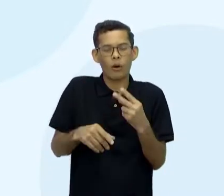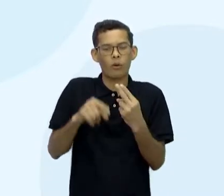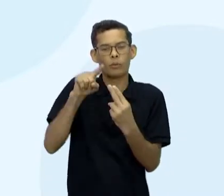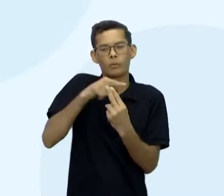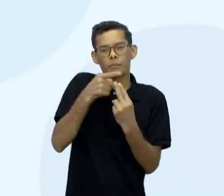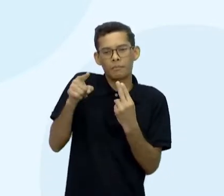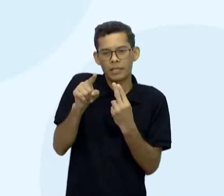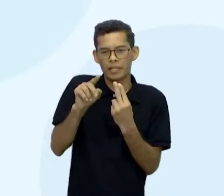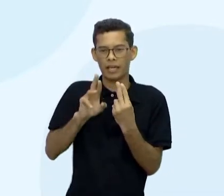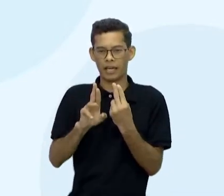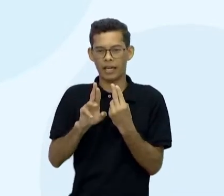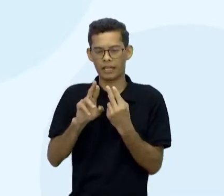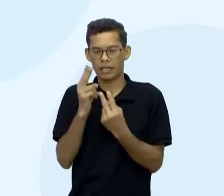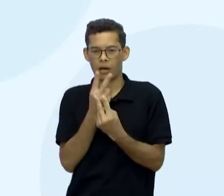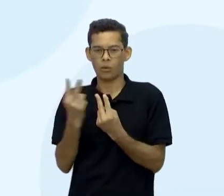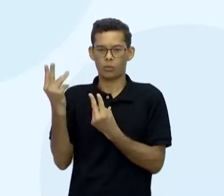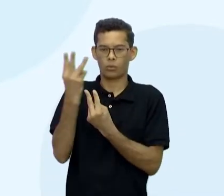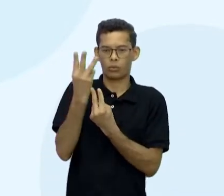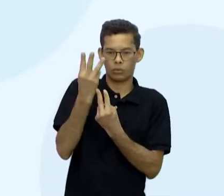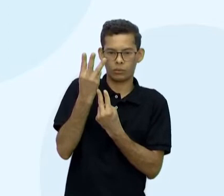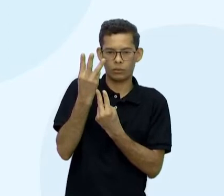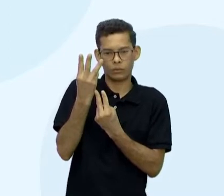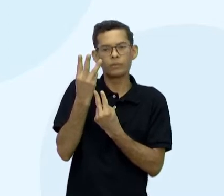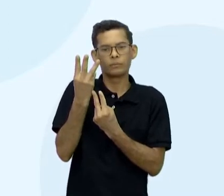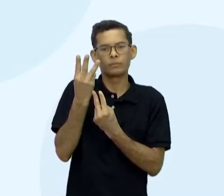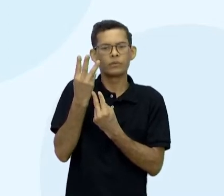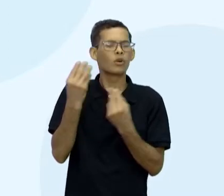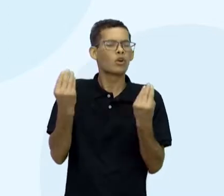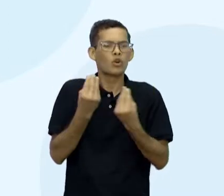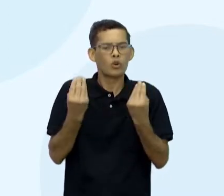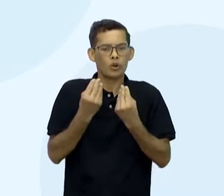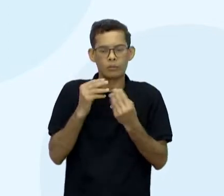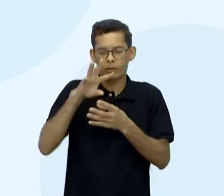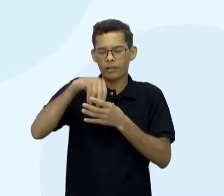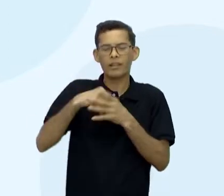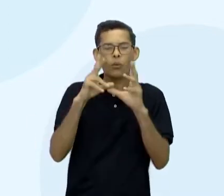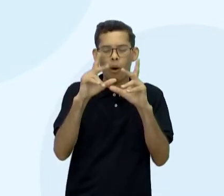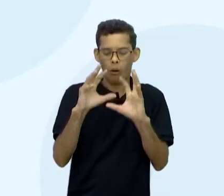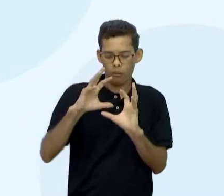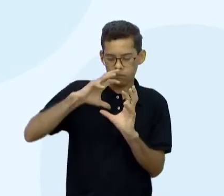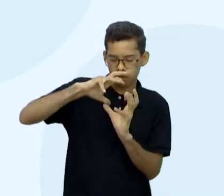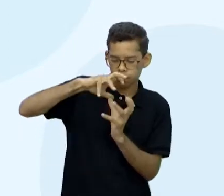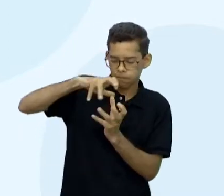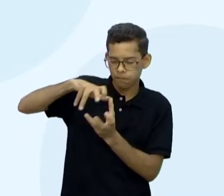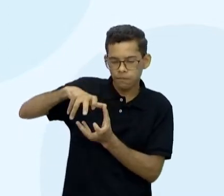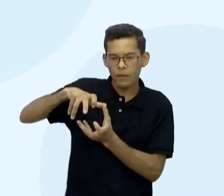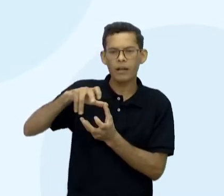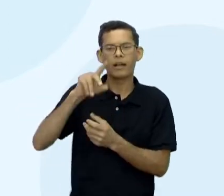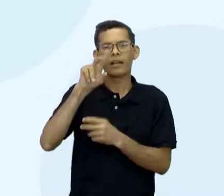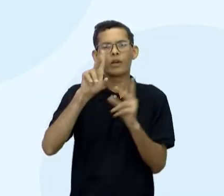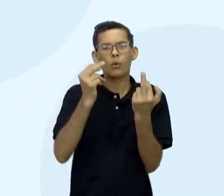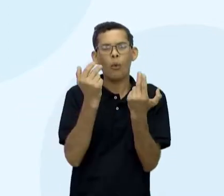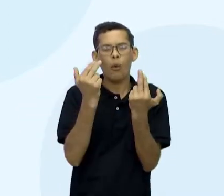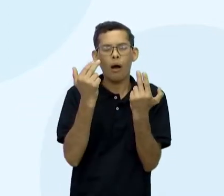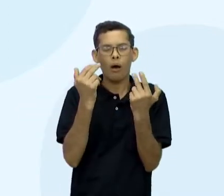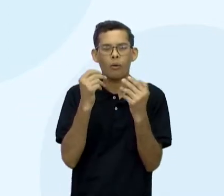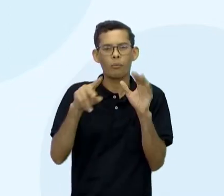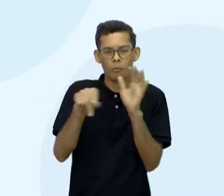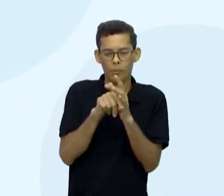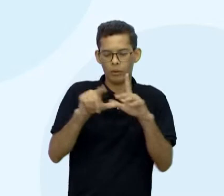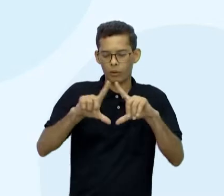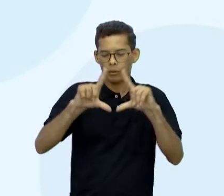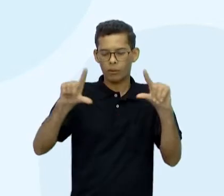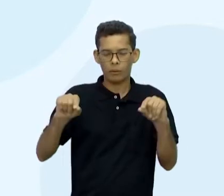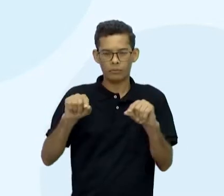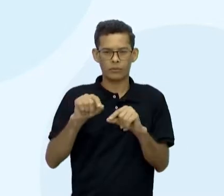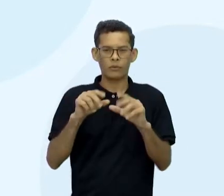cubo. Esse é o volume da esfera. Considerando a Terra como uma esfera, eu vou usar essa equação do volume. Beleza? Aí